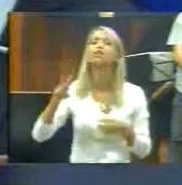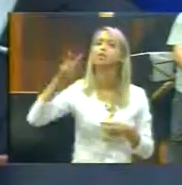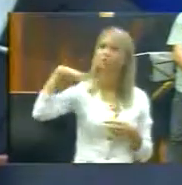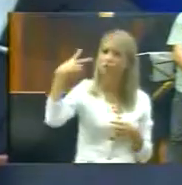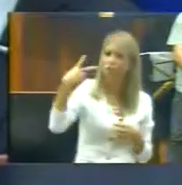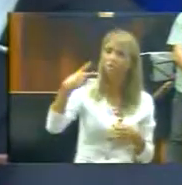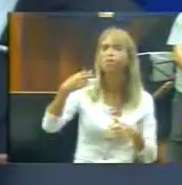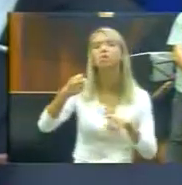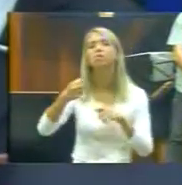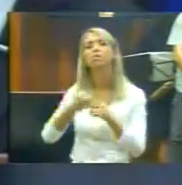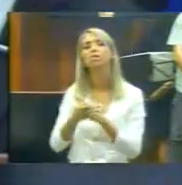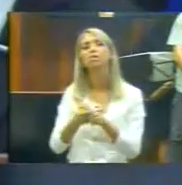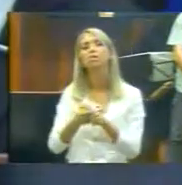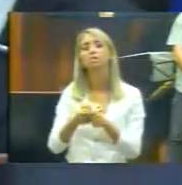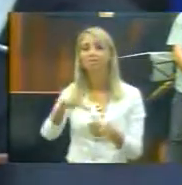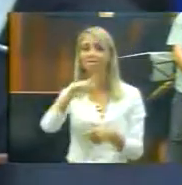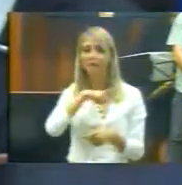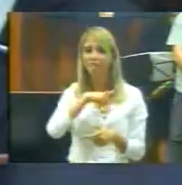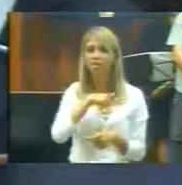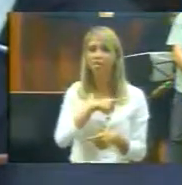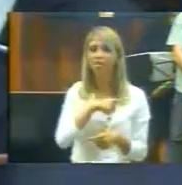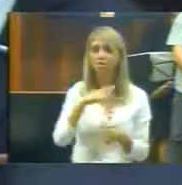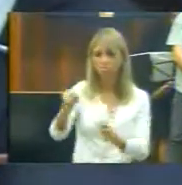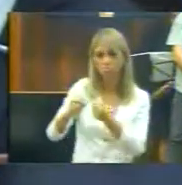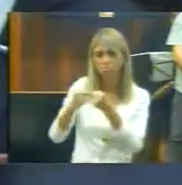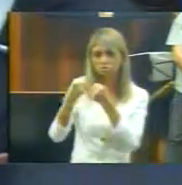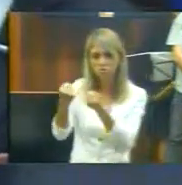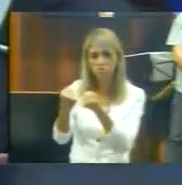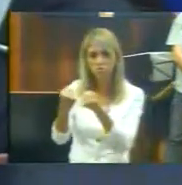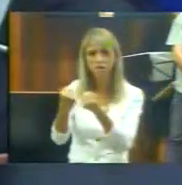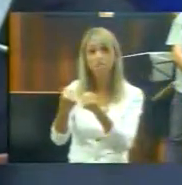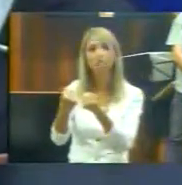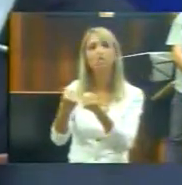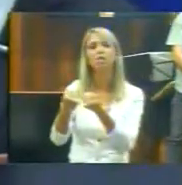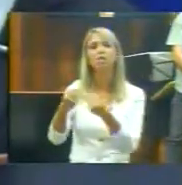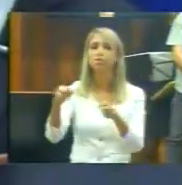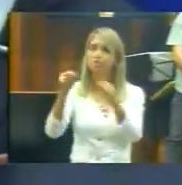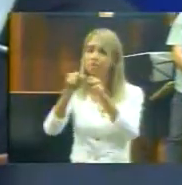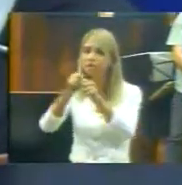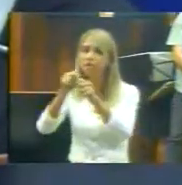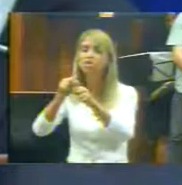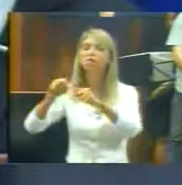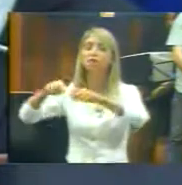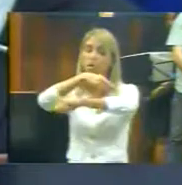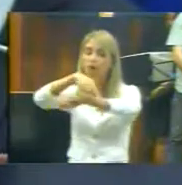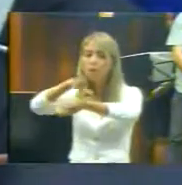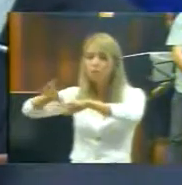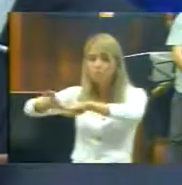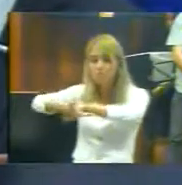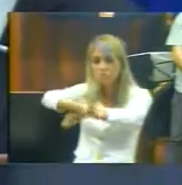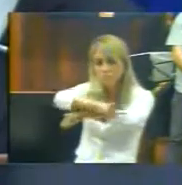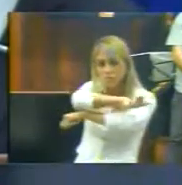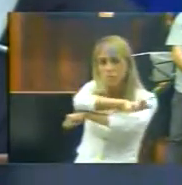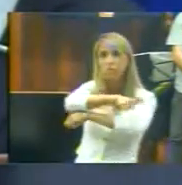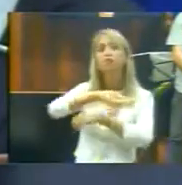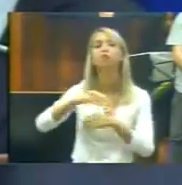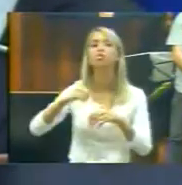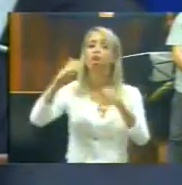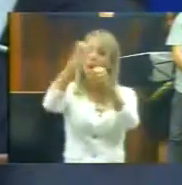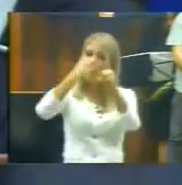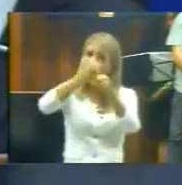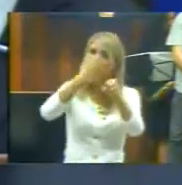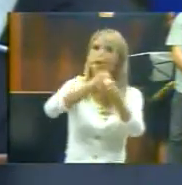legislador, ele tem o poder de asfaltar uma rua, de construir uma